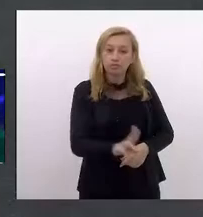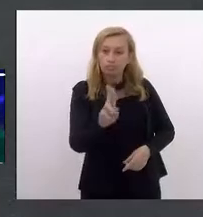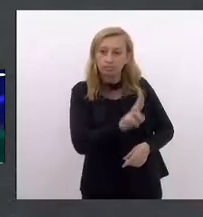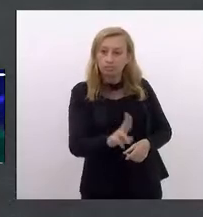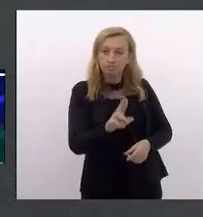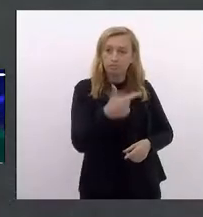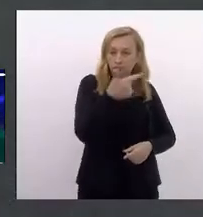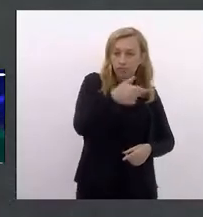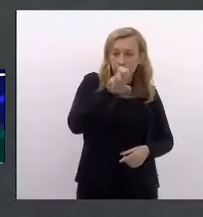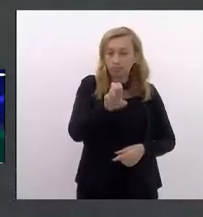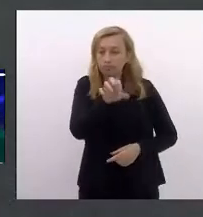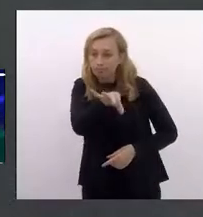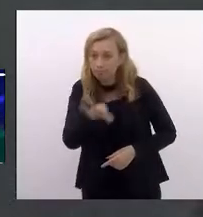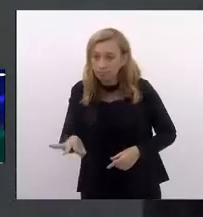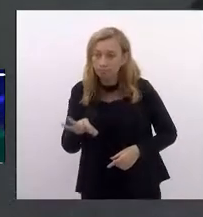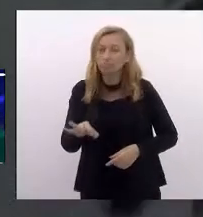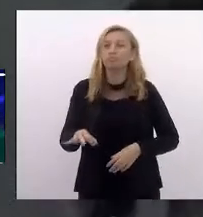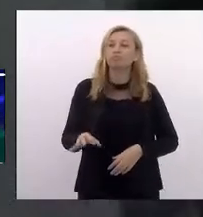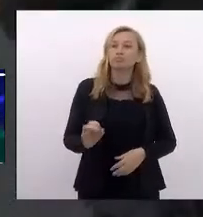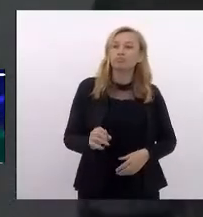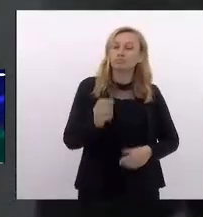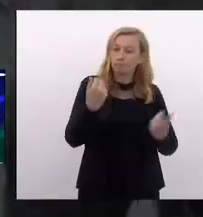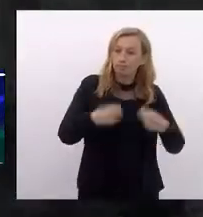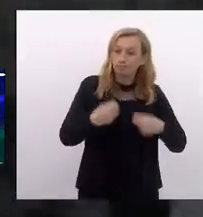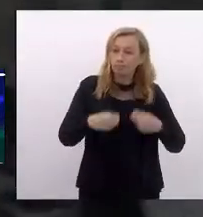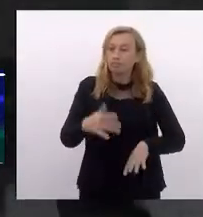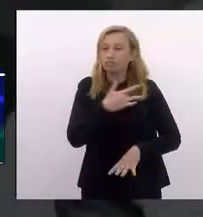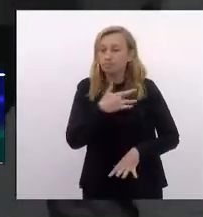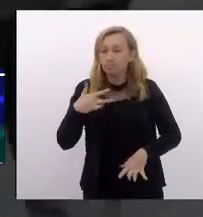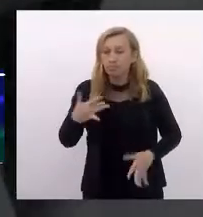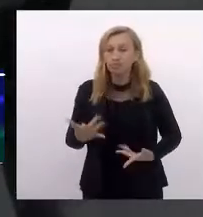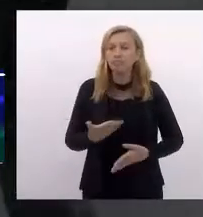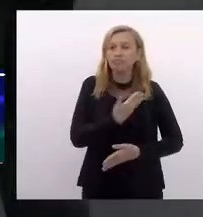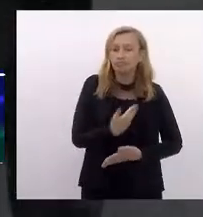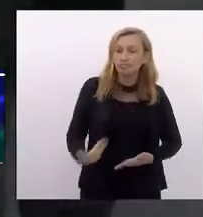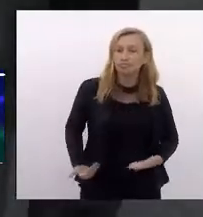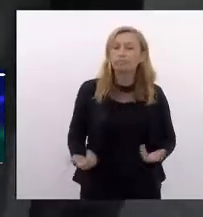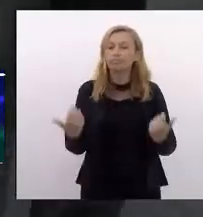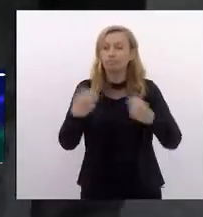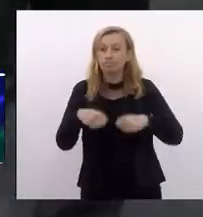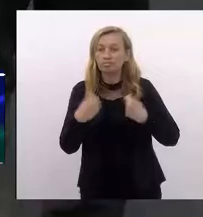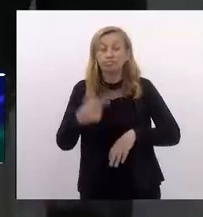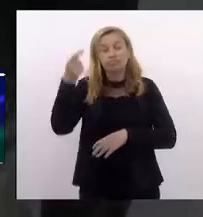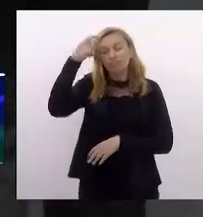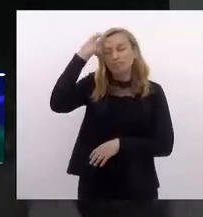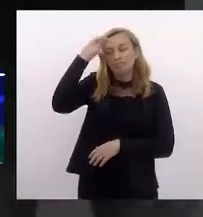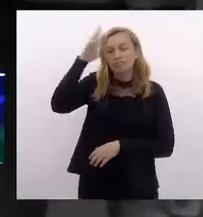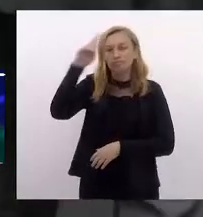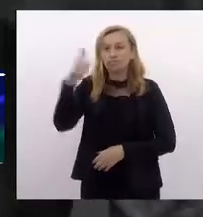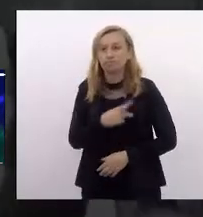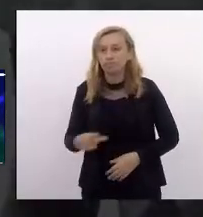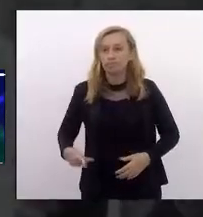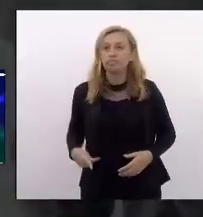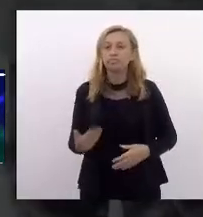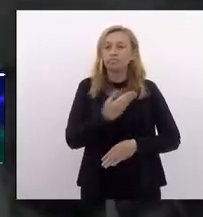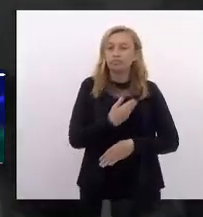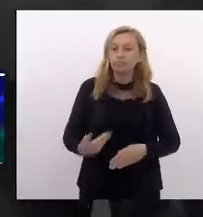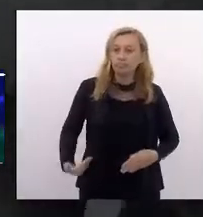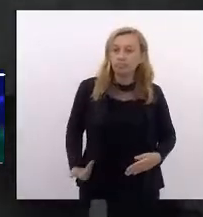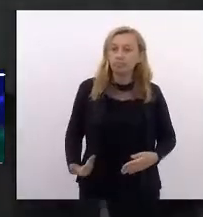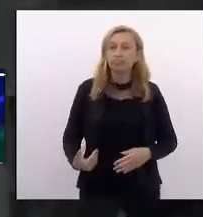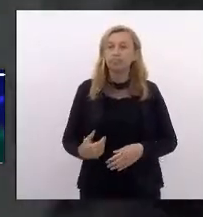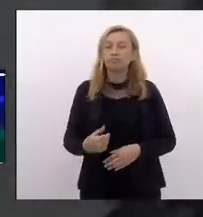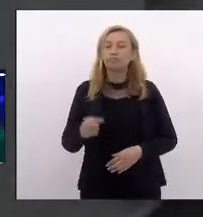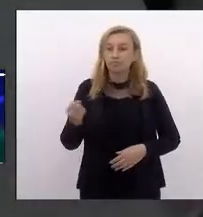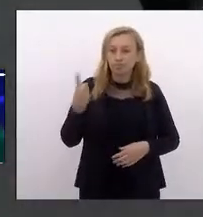dos 25 porcento necessários para a saúde pública precisamos ter memória seu presidente o governador